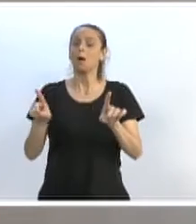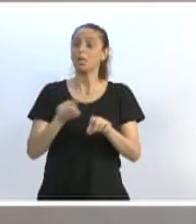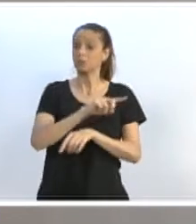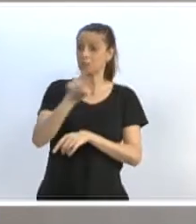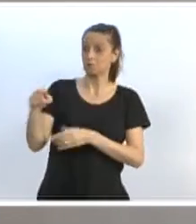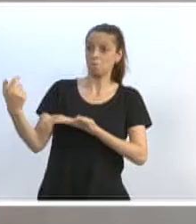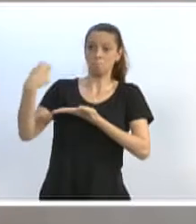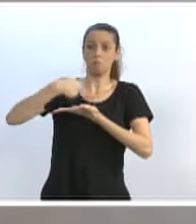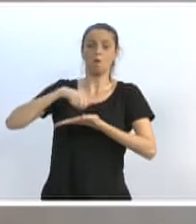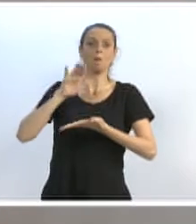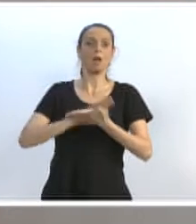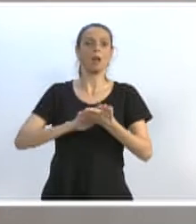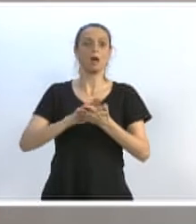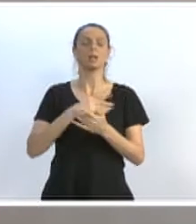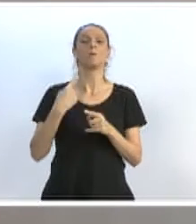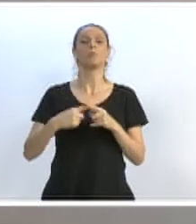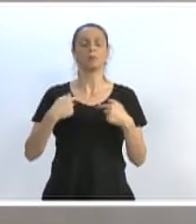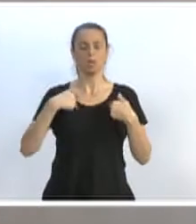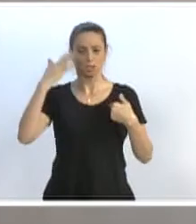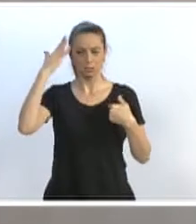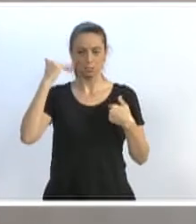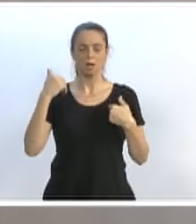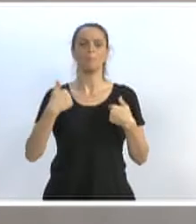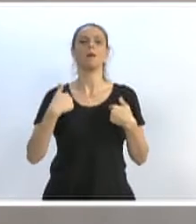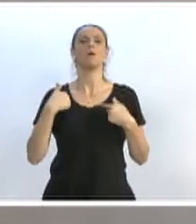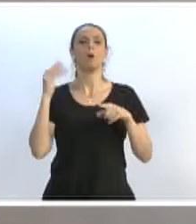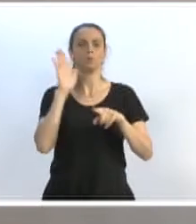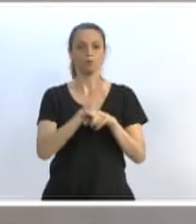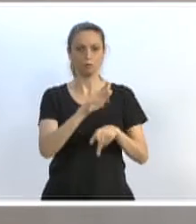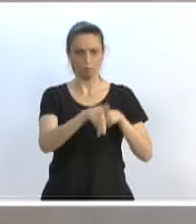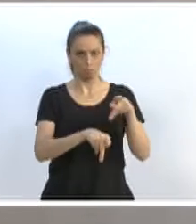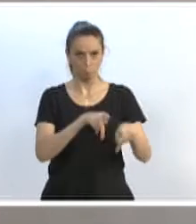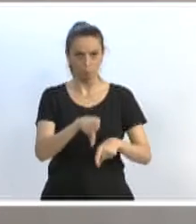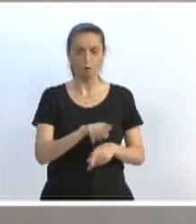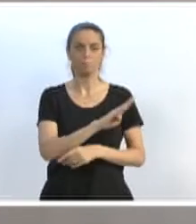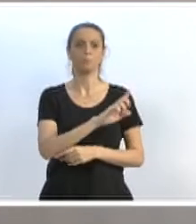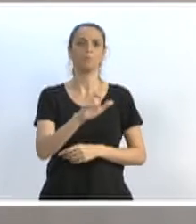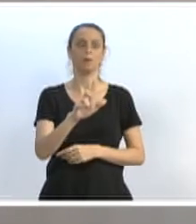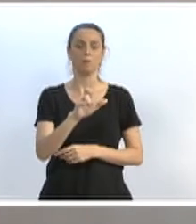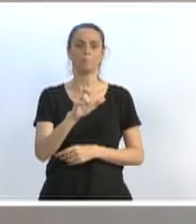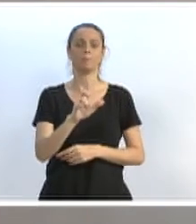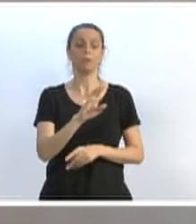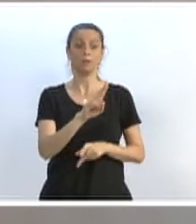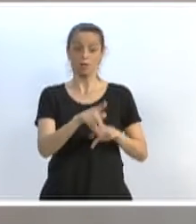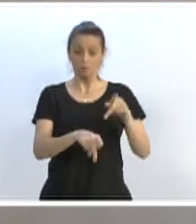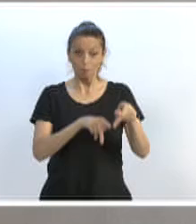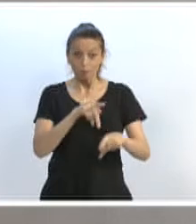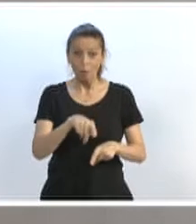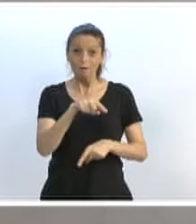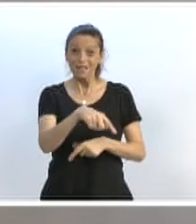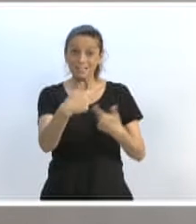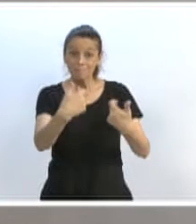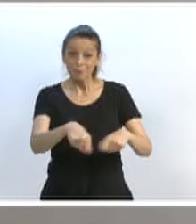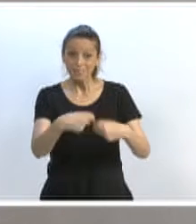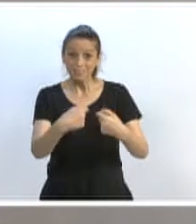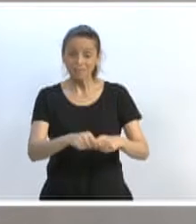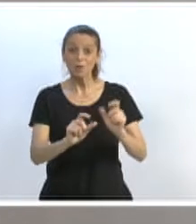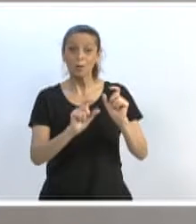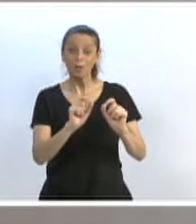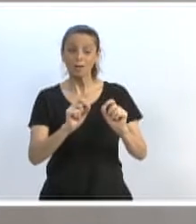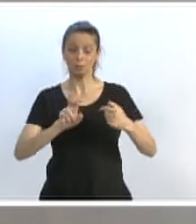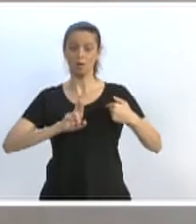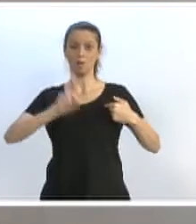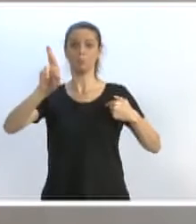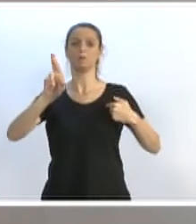nada porque sabe da minha defesa do povo blumenauense. O povo precisa, sem dúvida, de alguém que faça a